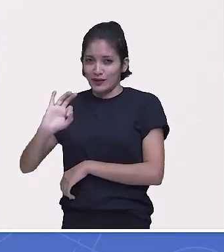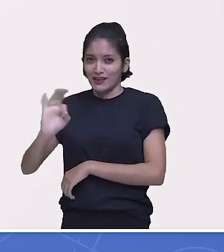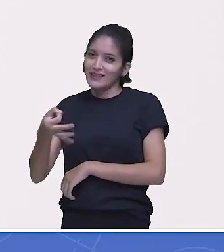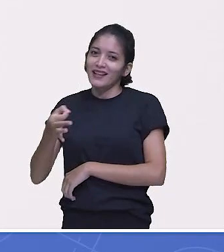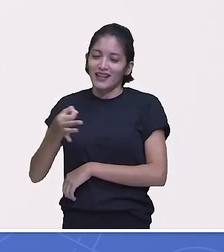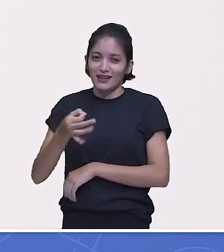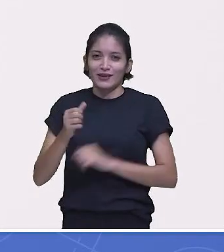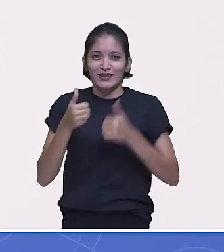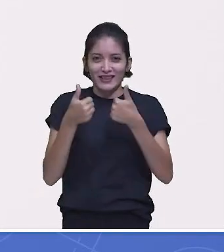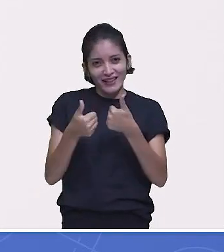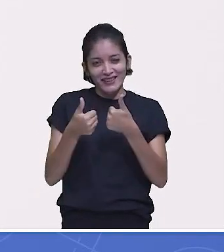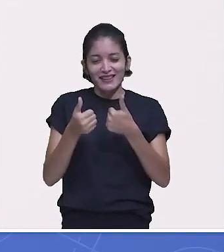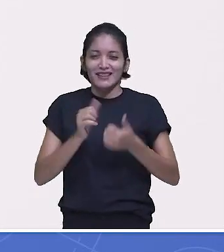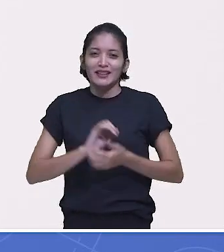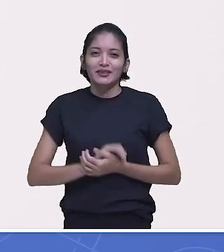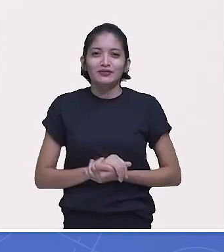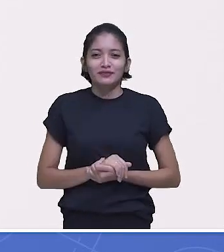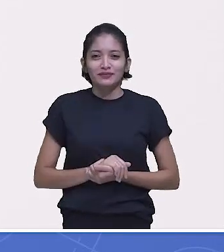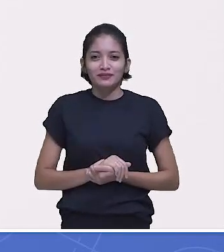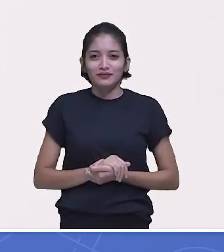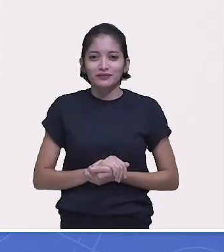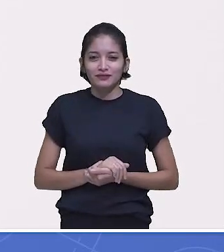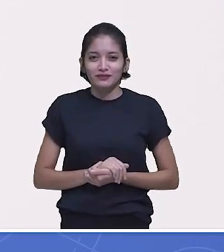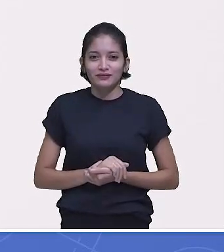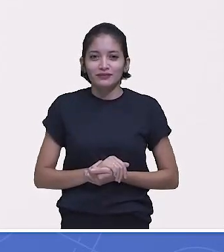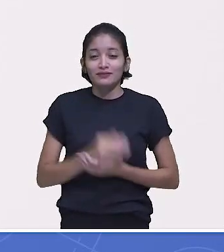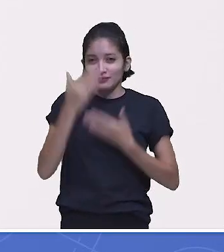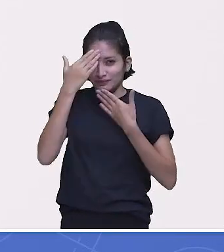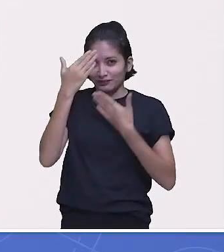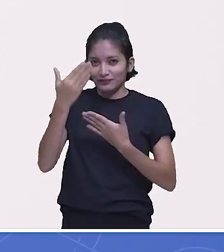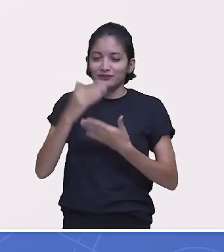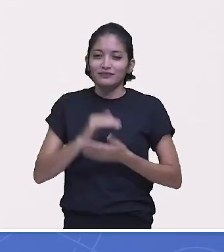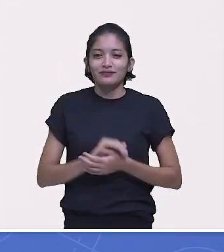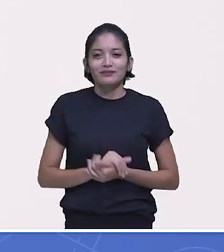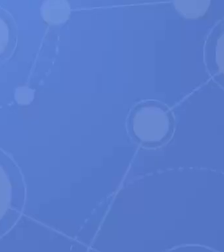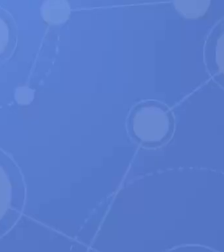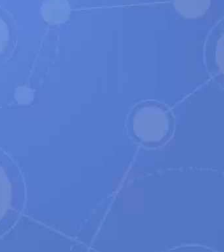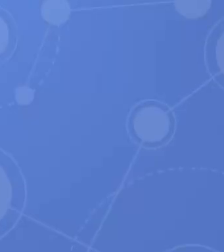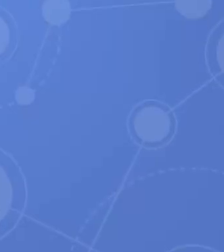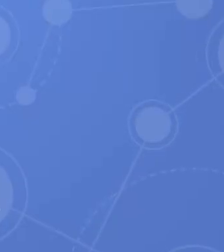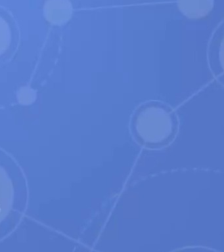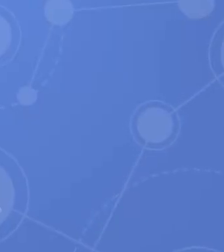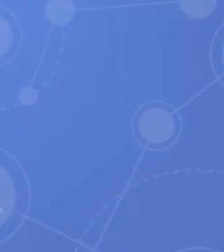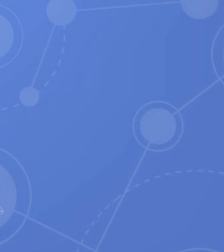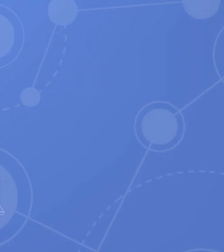aqui, positivo, ok? Muito bem, obrigado. Graças.